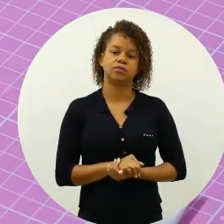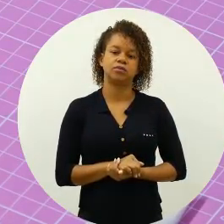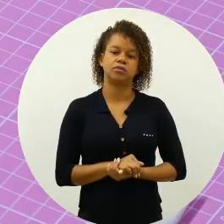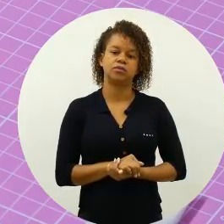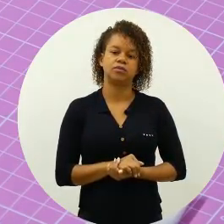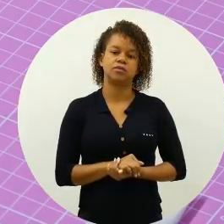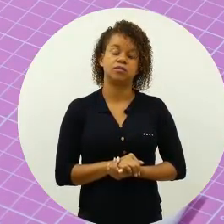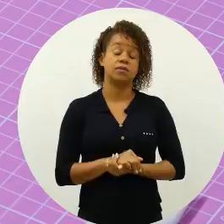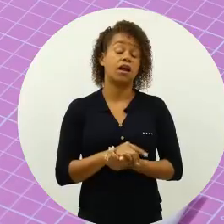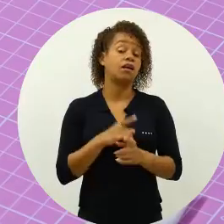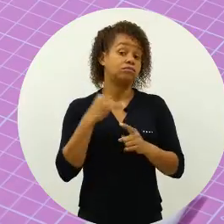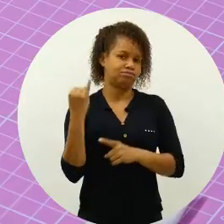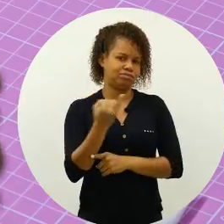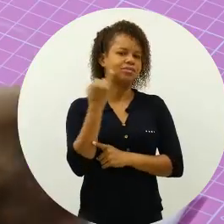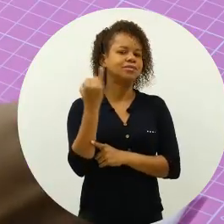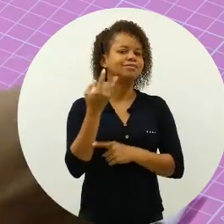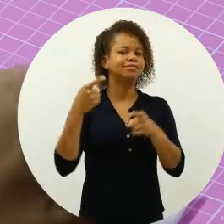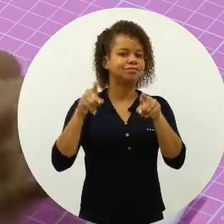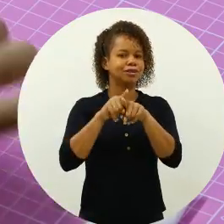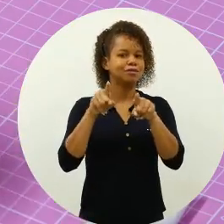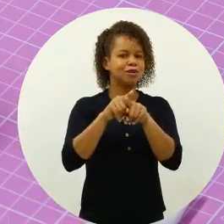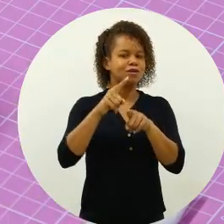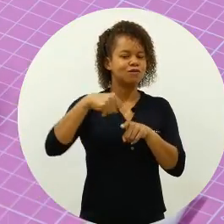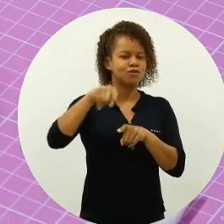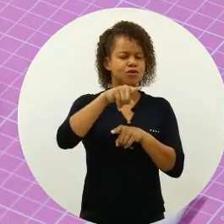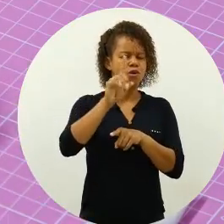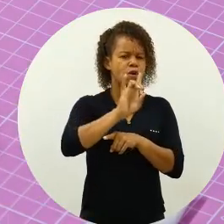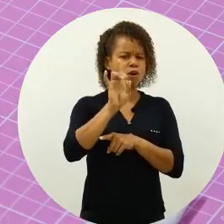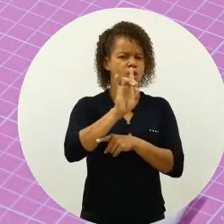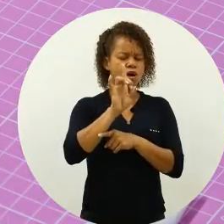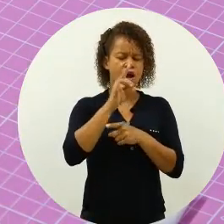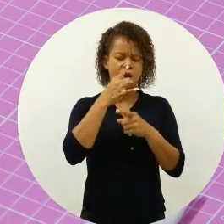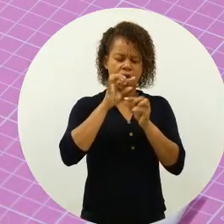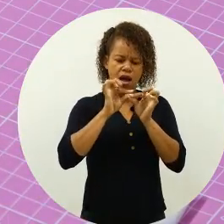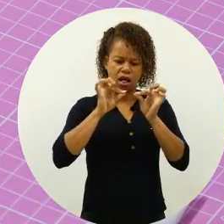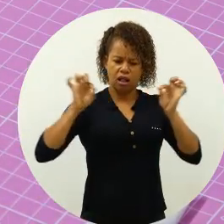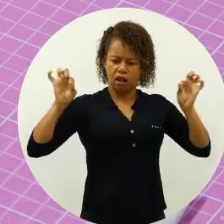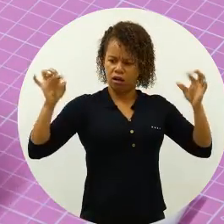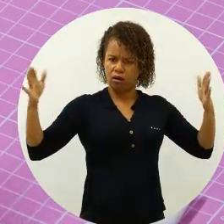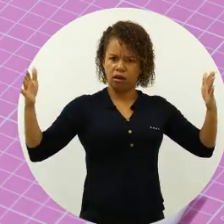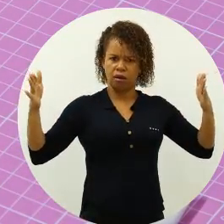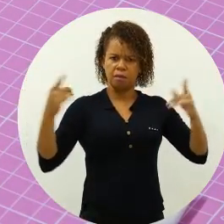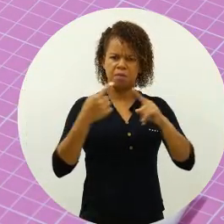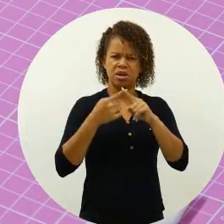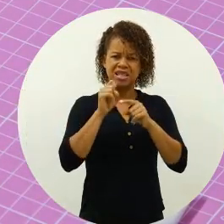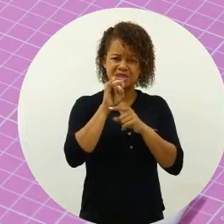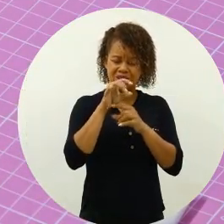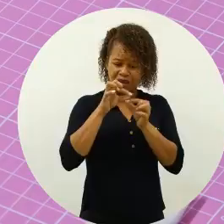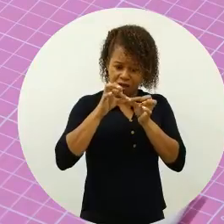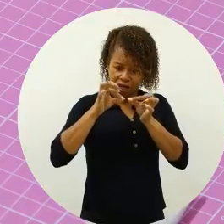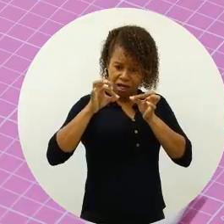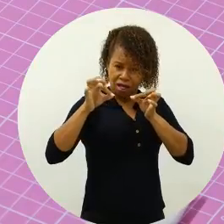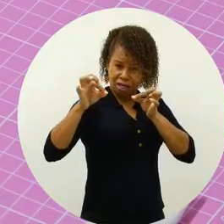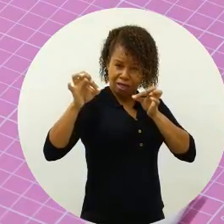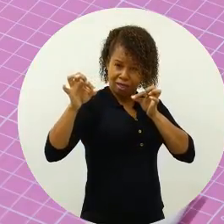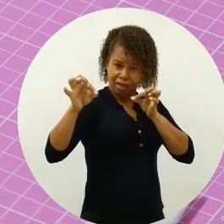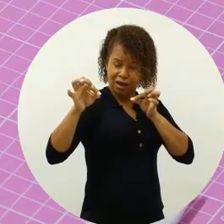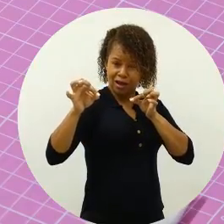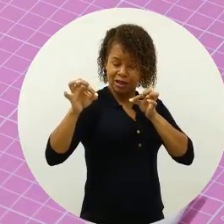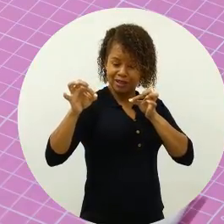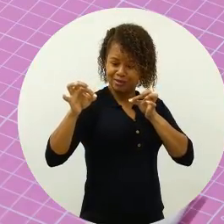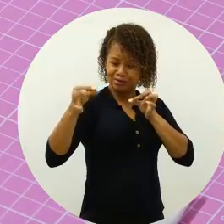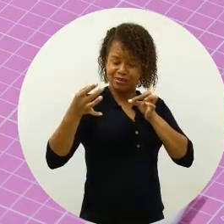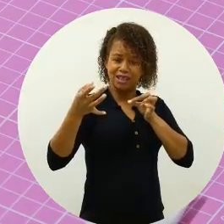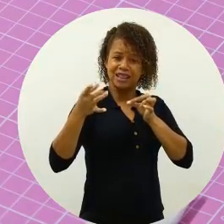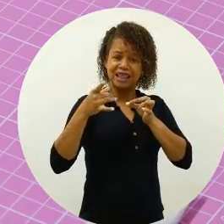É importante também você não colocar uma linha muito grande, porque se você colocar uma linha muito